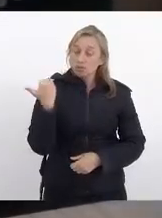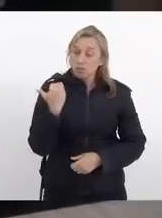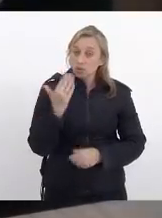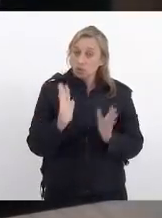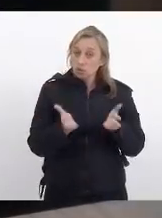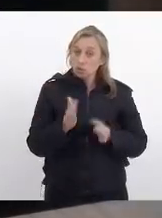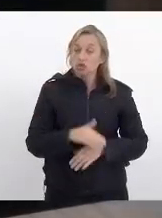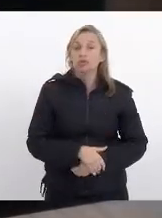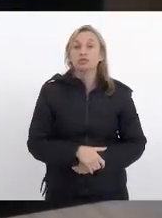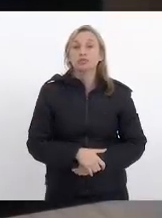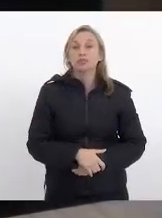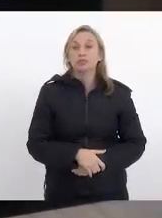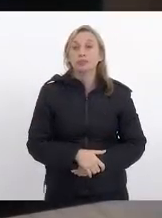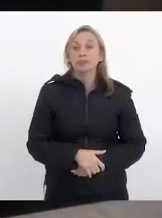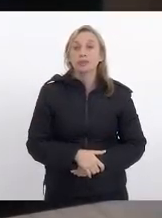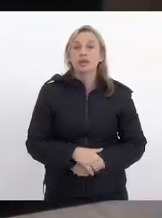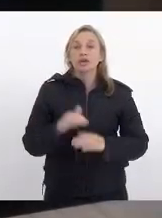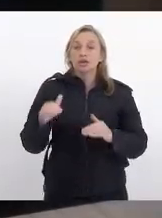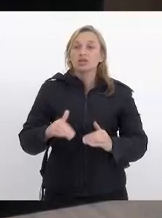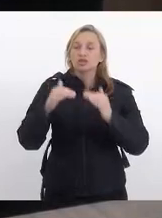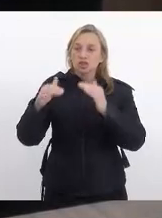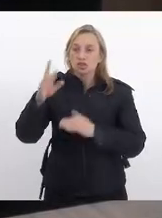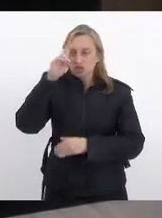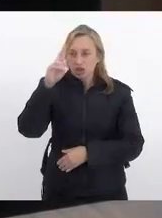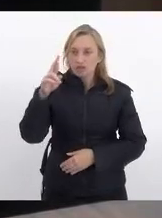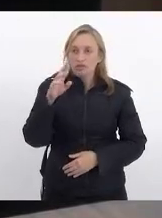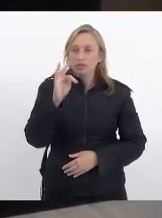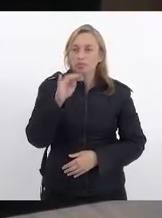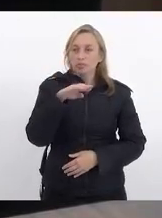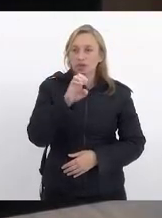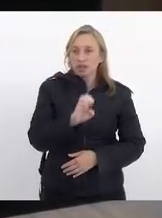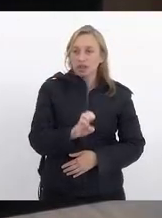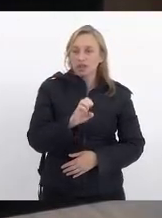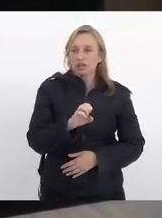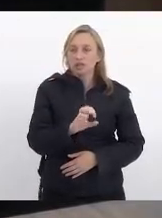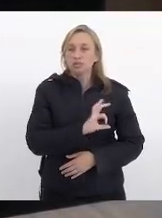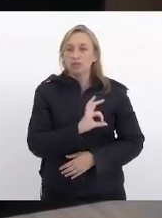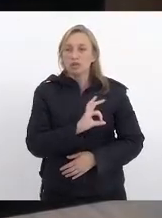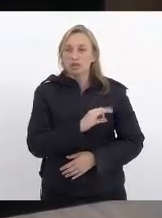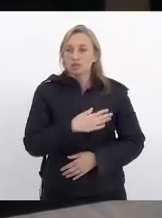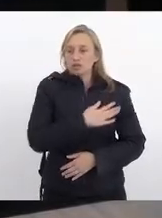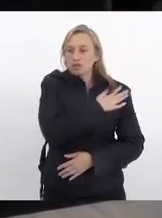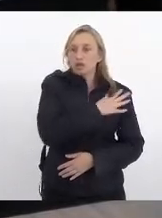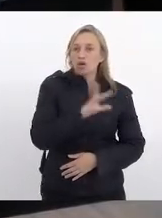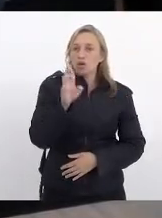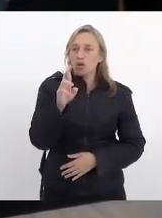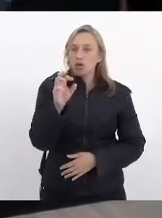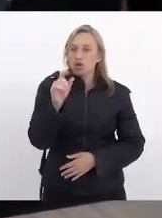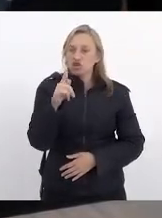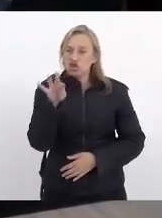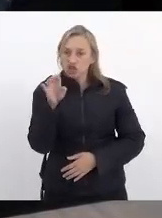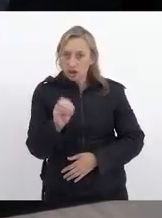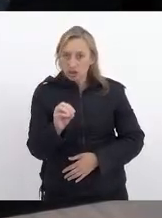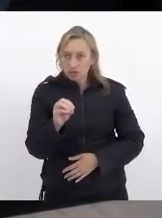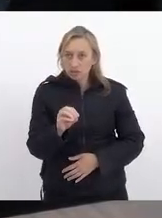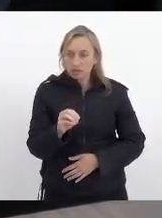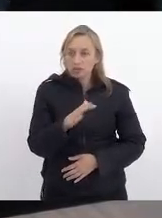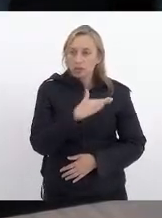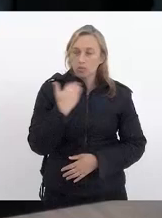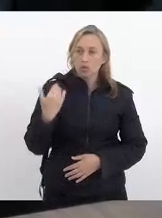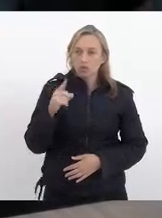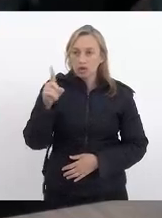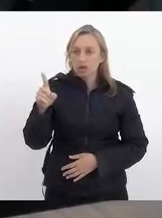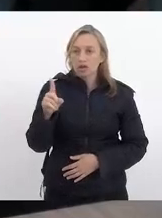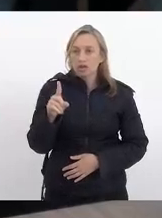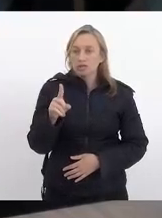assassinado que é o Subtenente da Polícia Militar Rogério da Silva Brandão foi assassinado